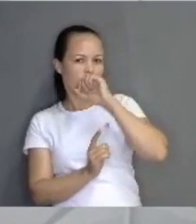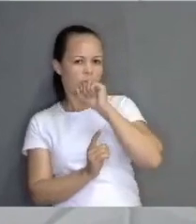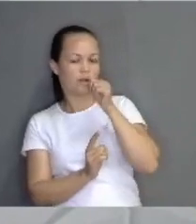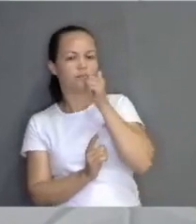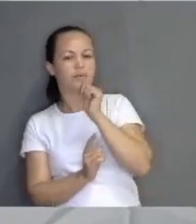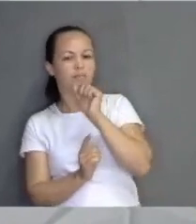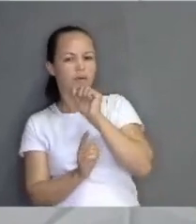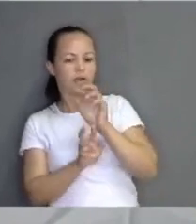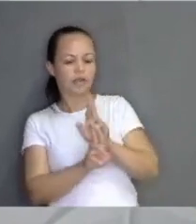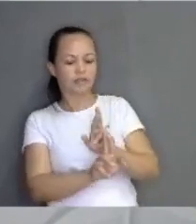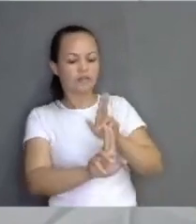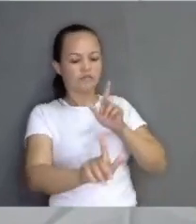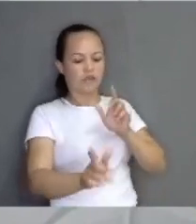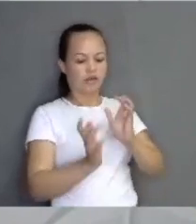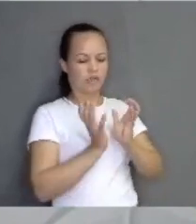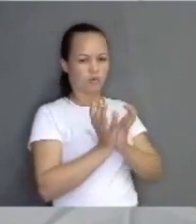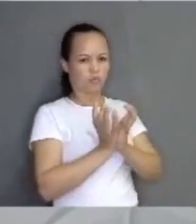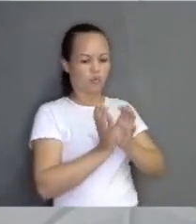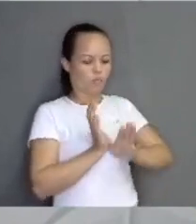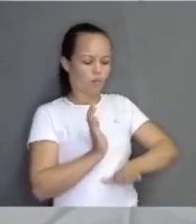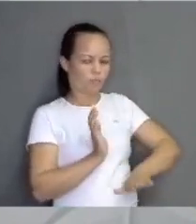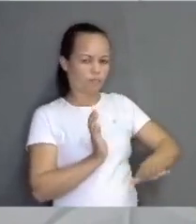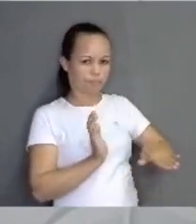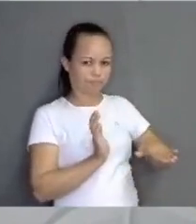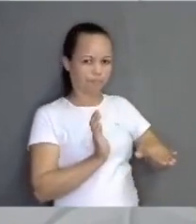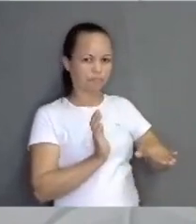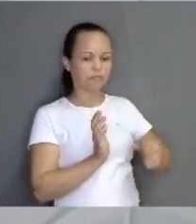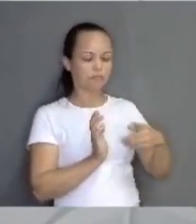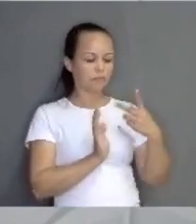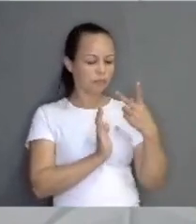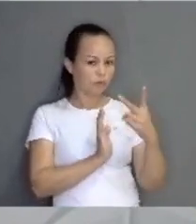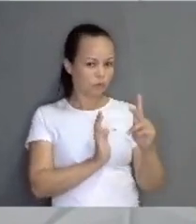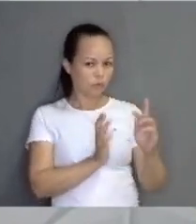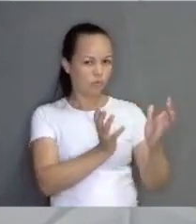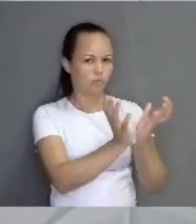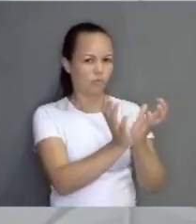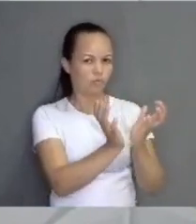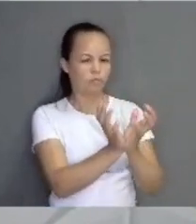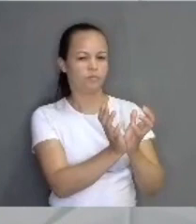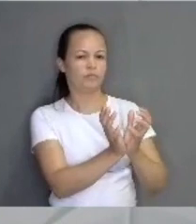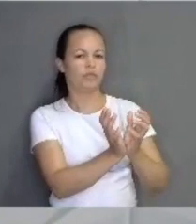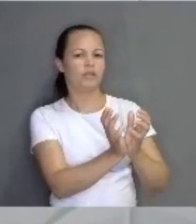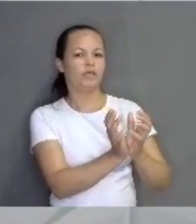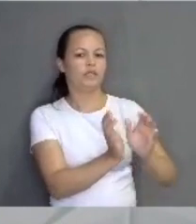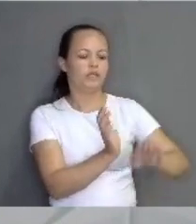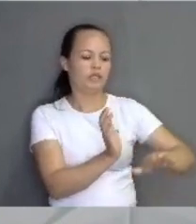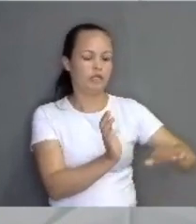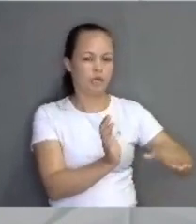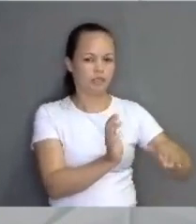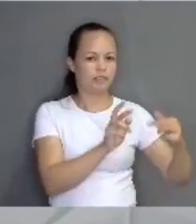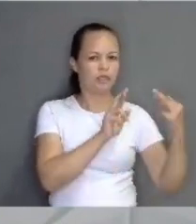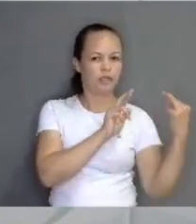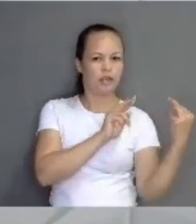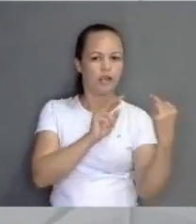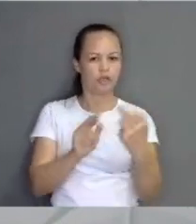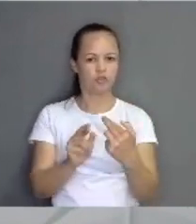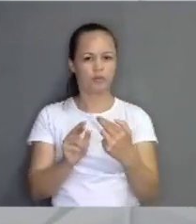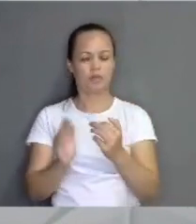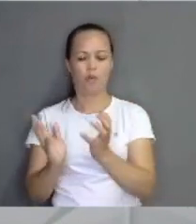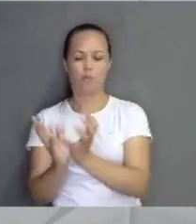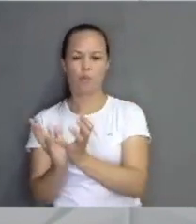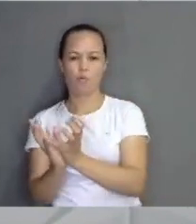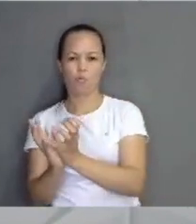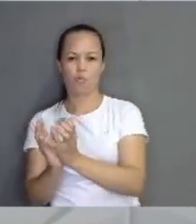criança. Mas que o seu grupo de criança tem que respeitar o grupo dos adultos também.